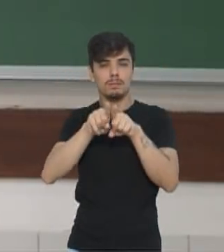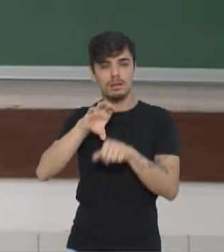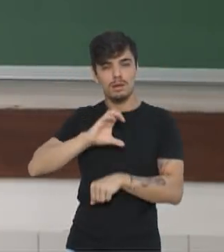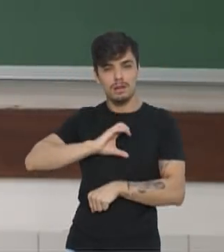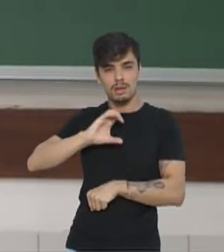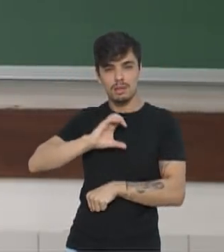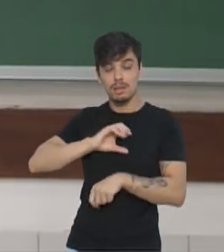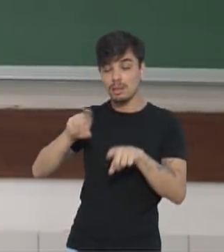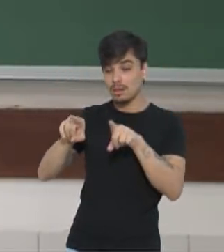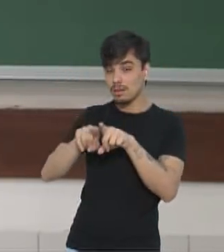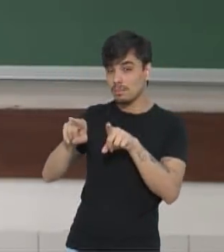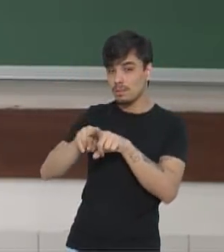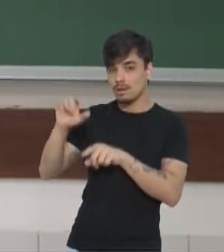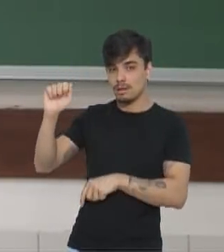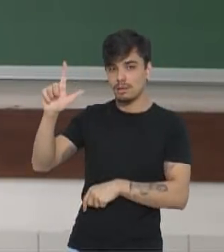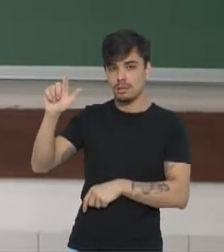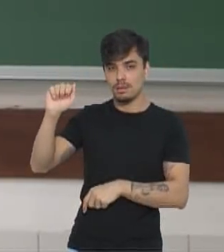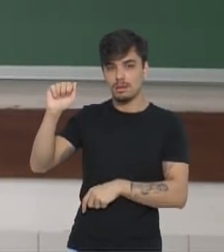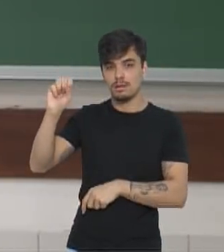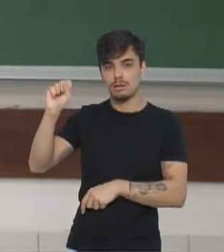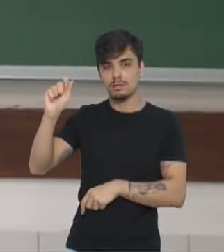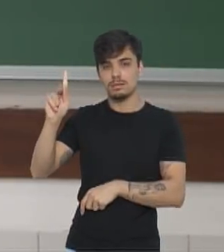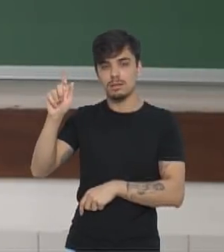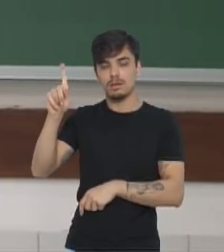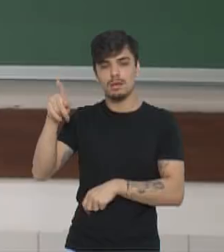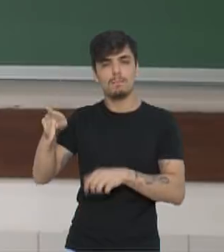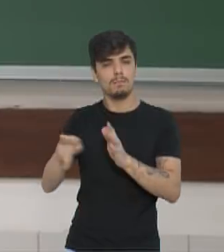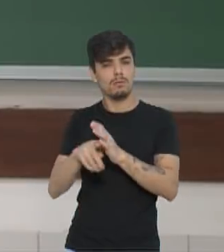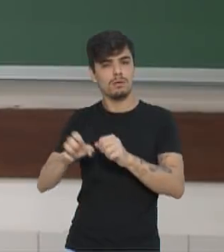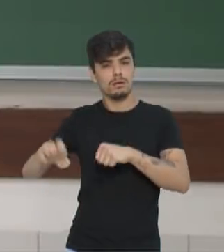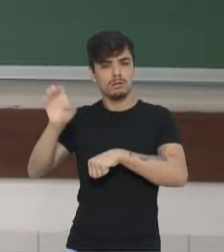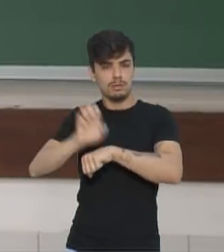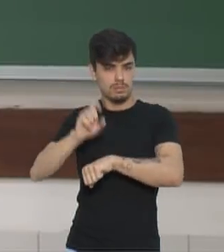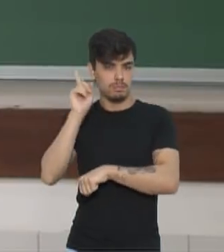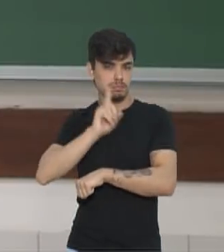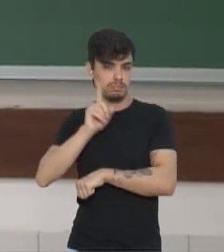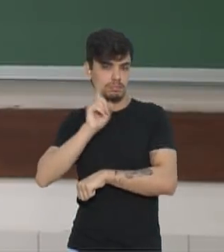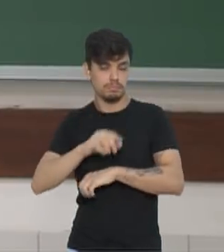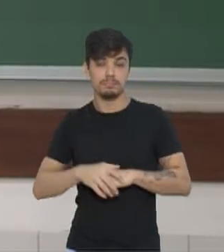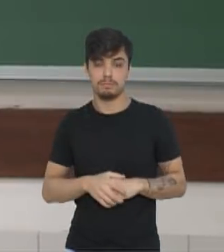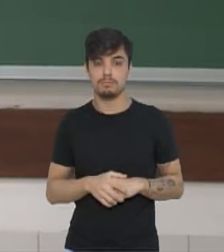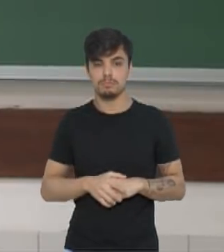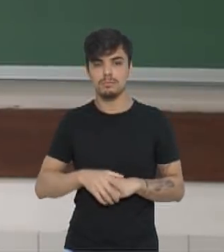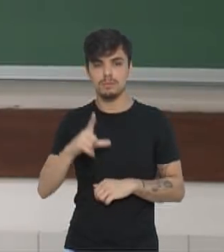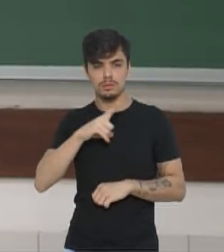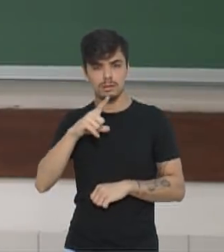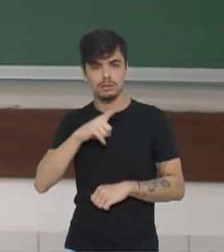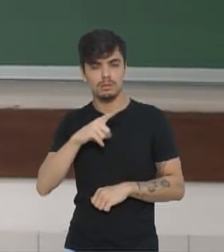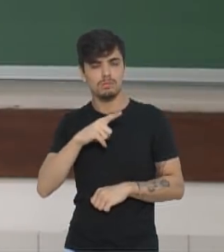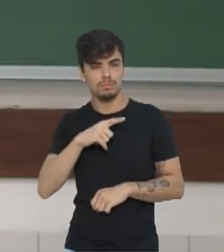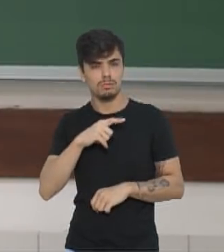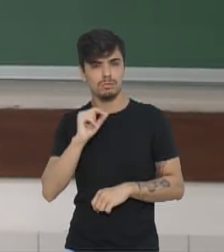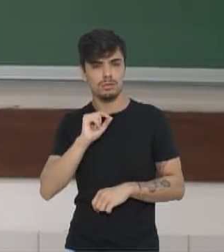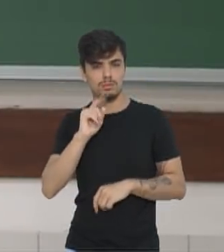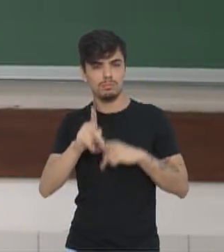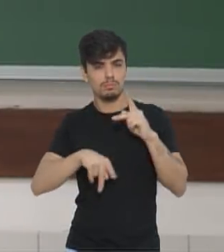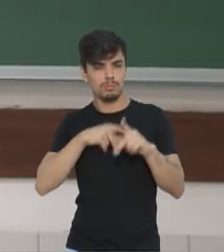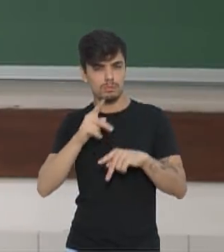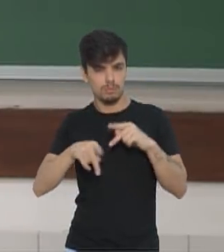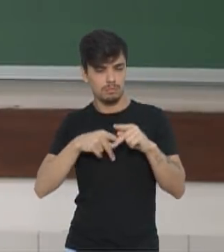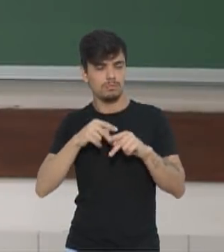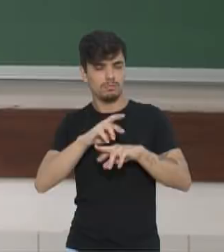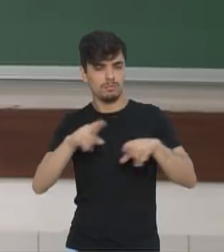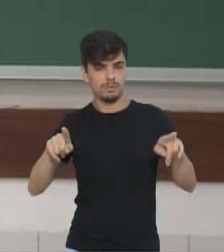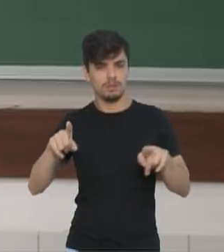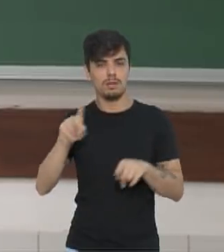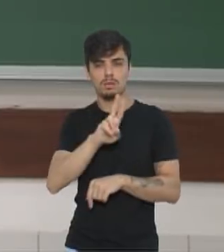que é um estado americano. Certo? Você tem alguns povos ali importantes, com nomes um pouco complicados, mas são